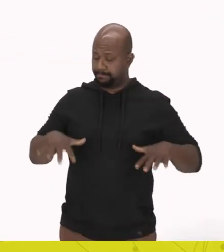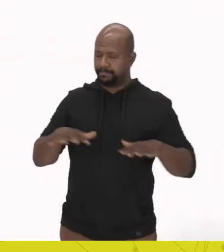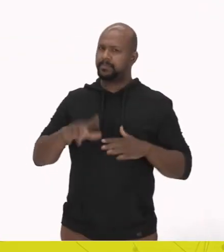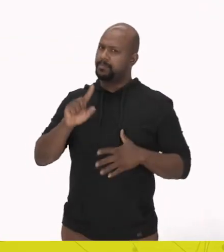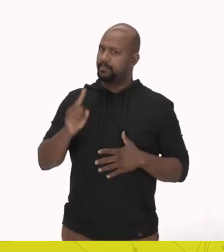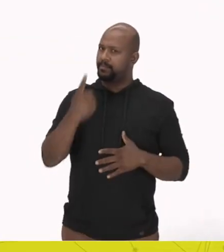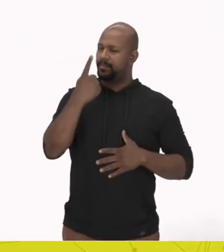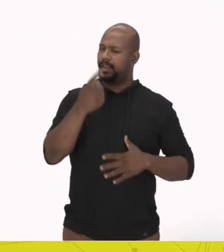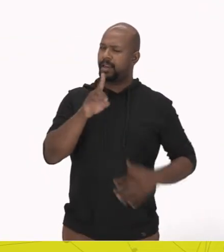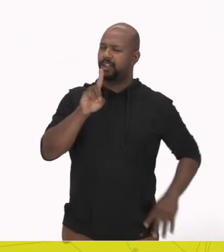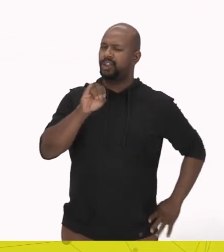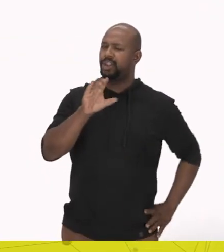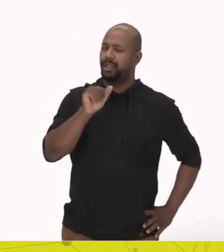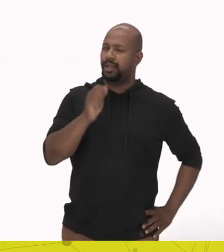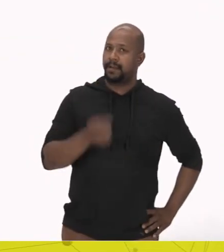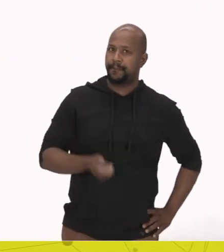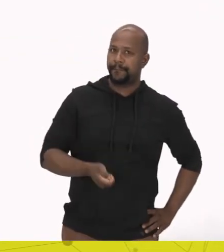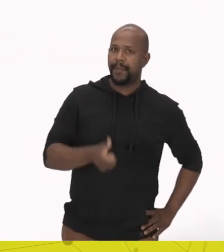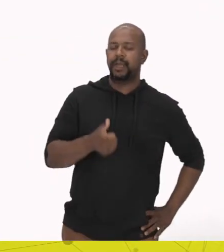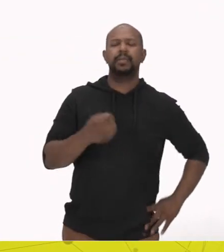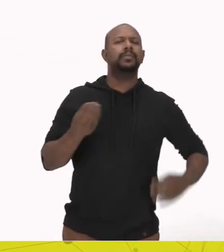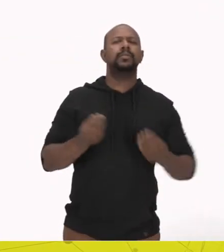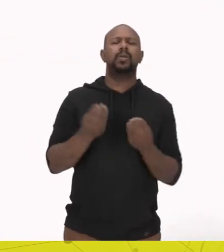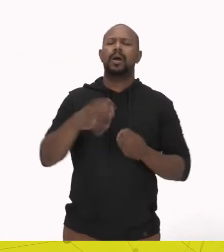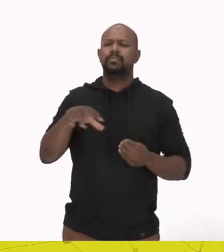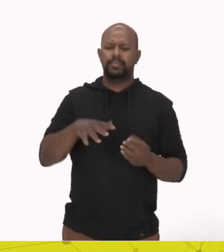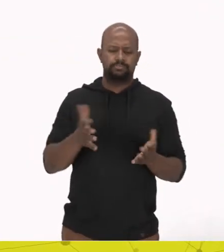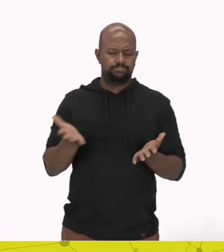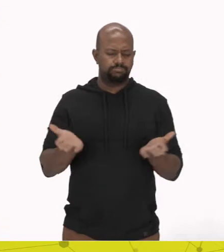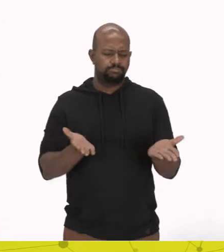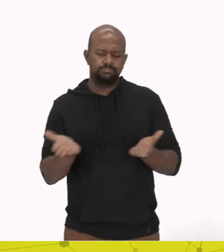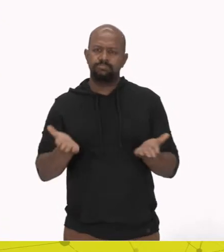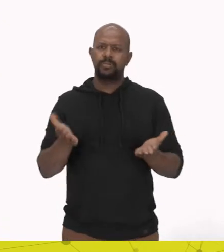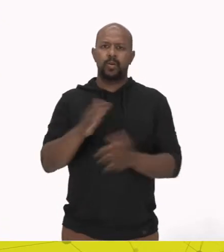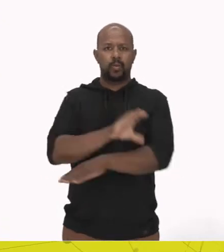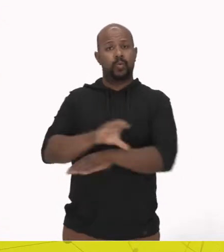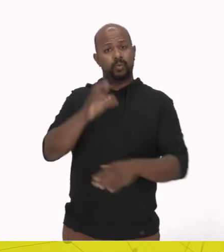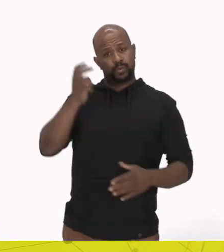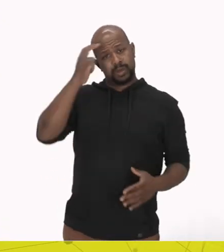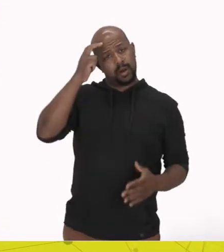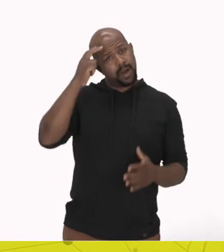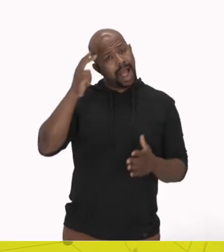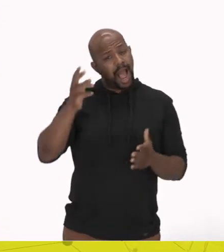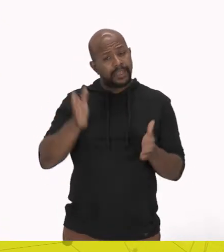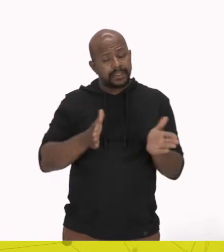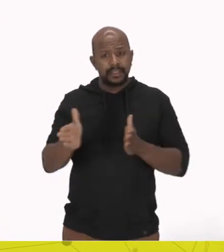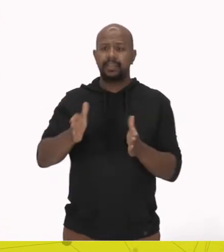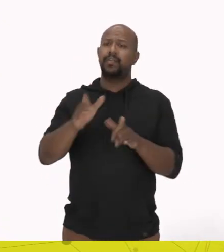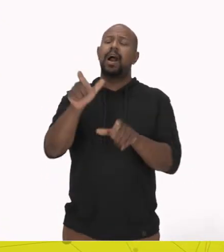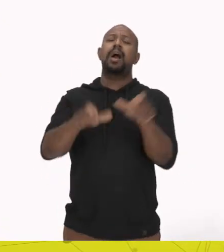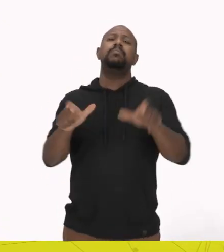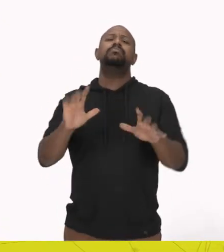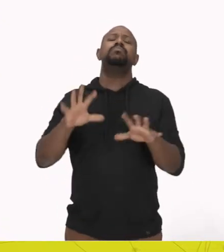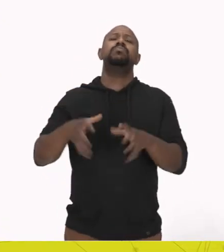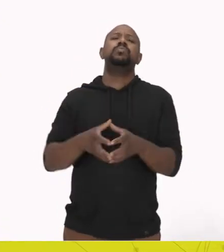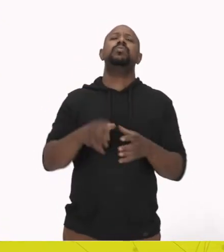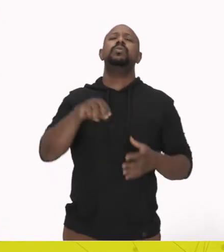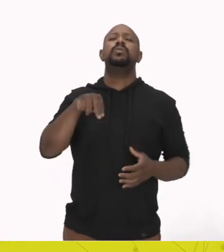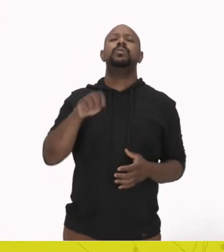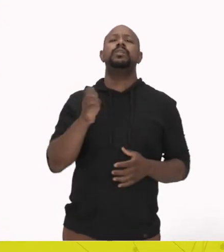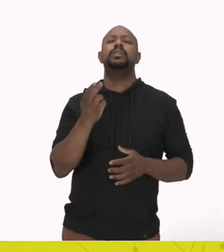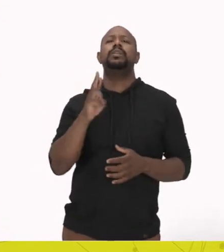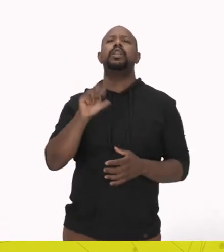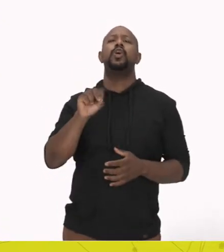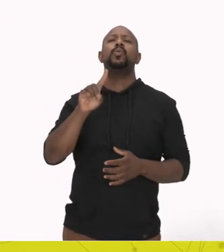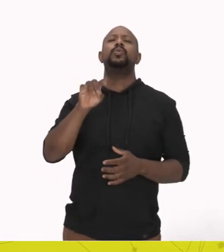Aqui cabe uma primeira dica de como tornar a mediação cultural acessível a públicos